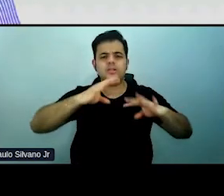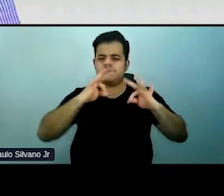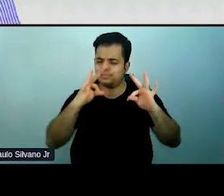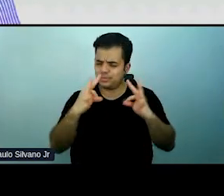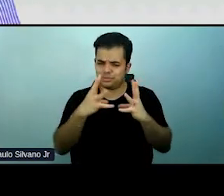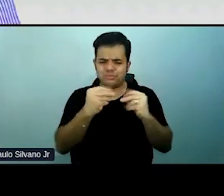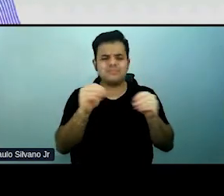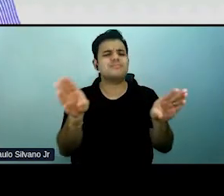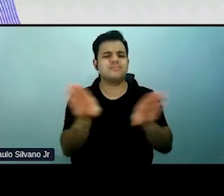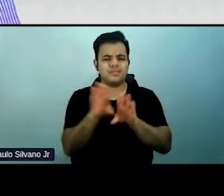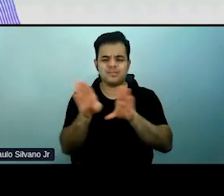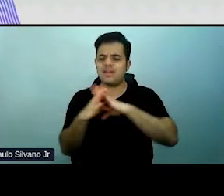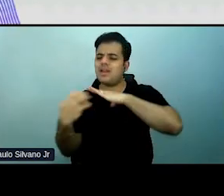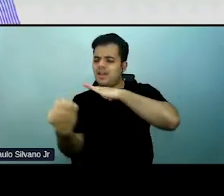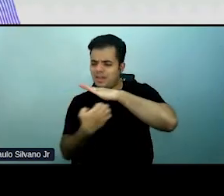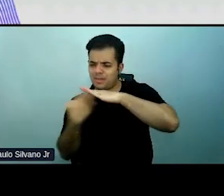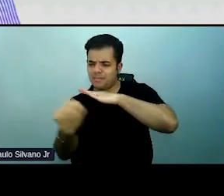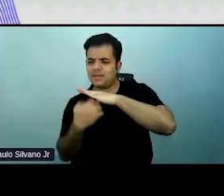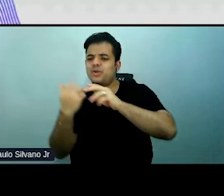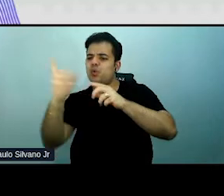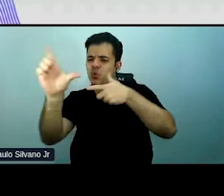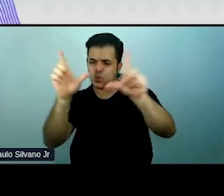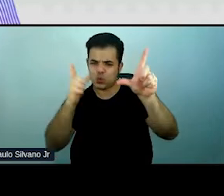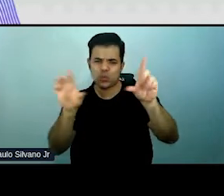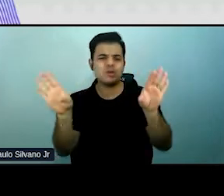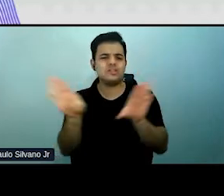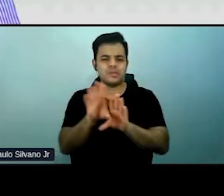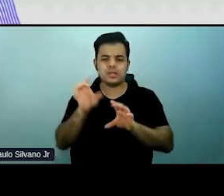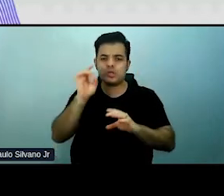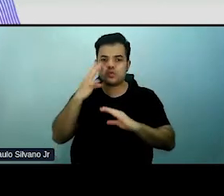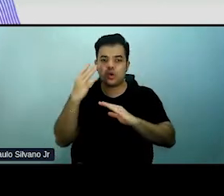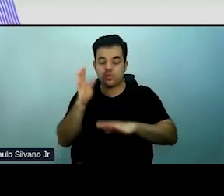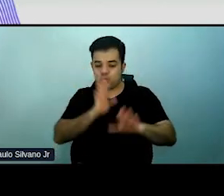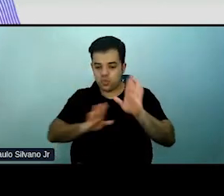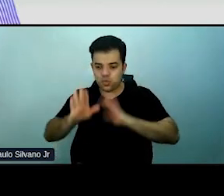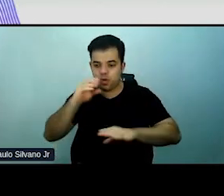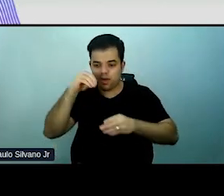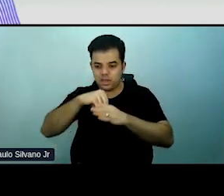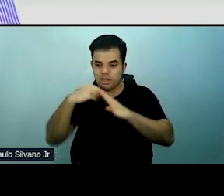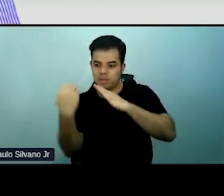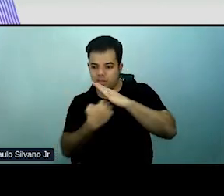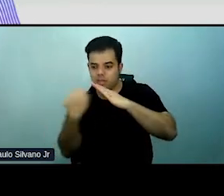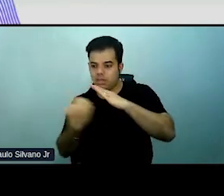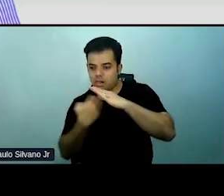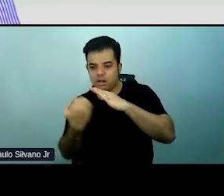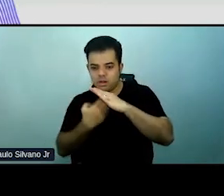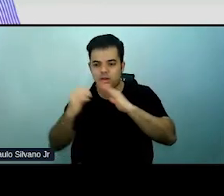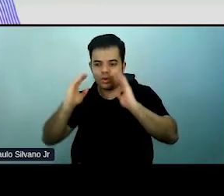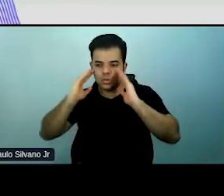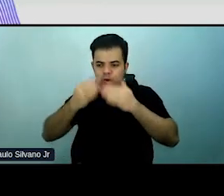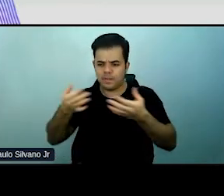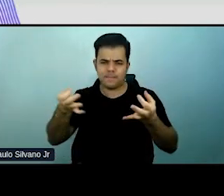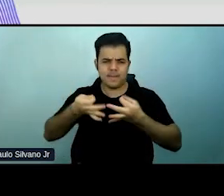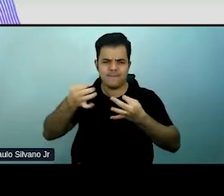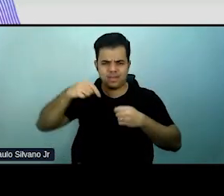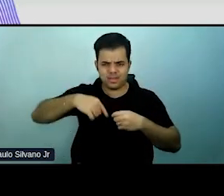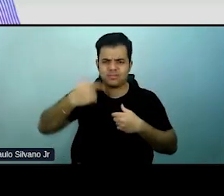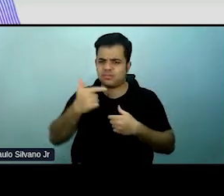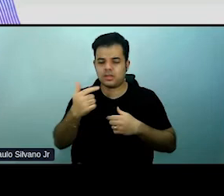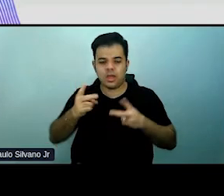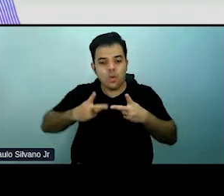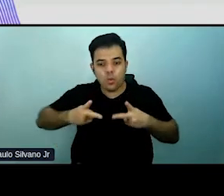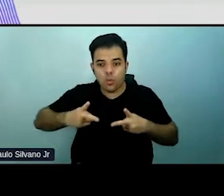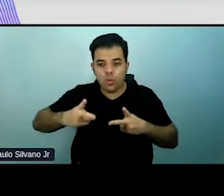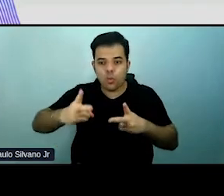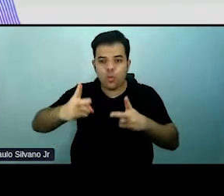também, nas empresas, porque não adianta a gente ter um cuidado de repente, e a Lambda não, obviamente, é uma empresa perfeita, ela busca